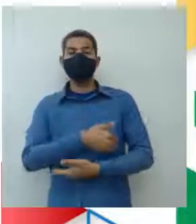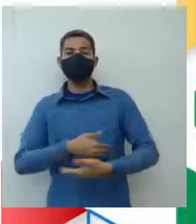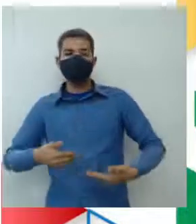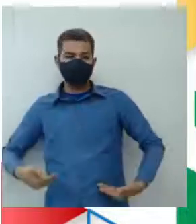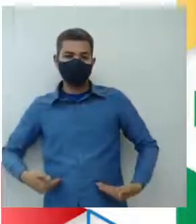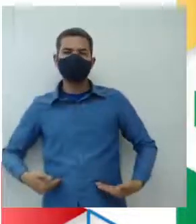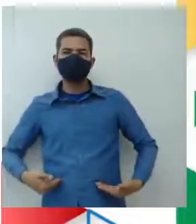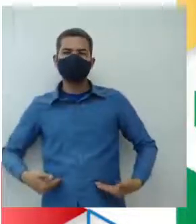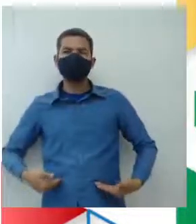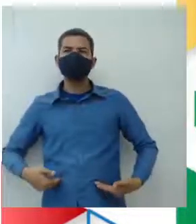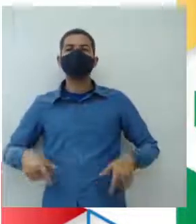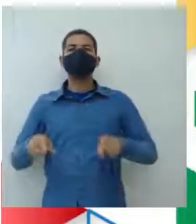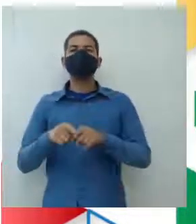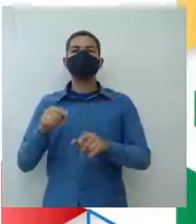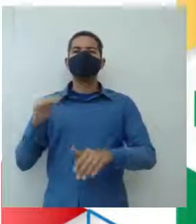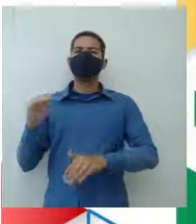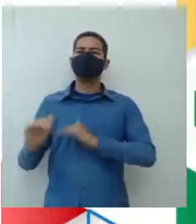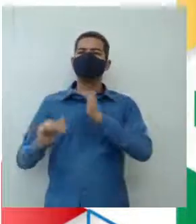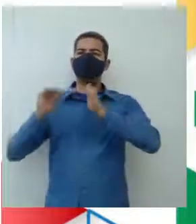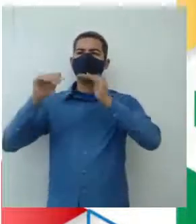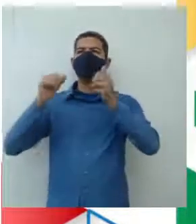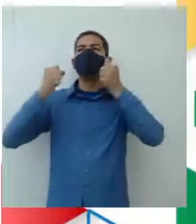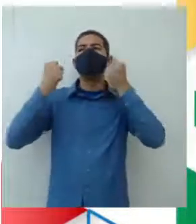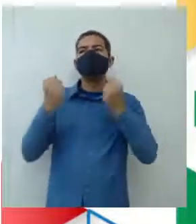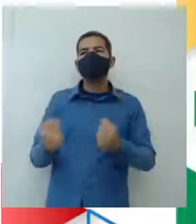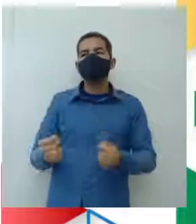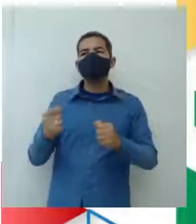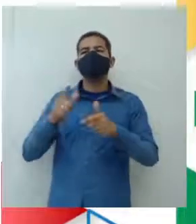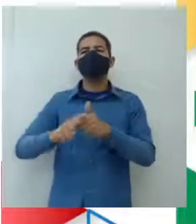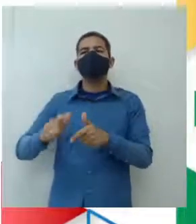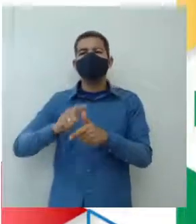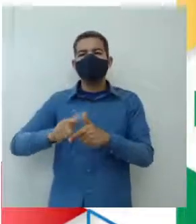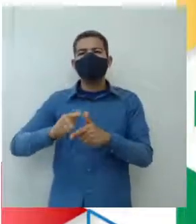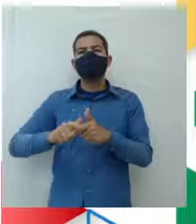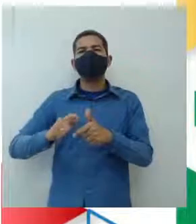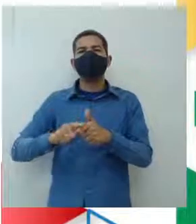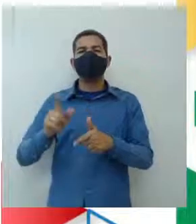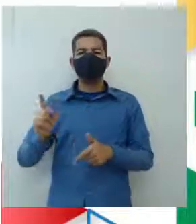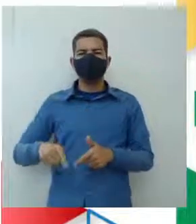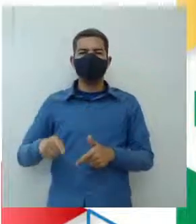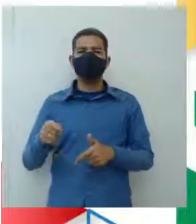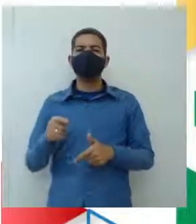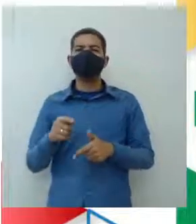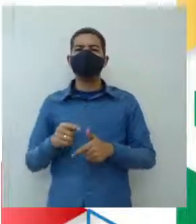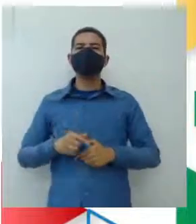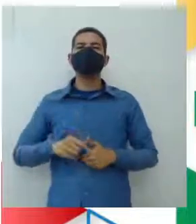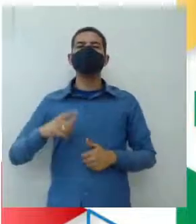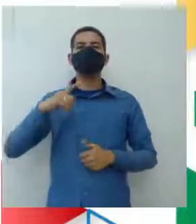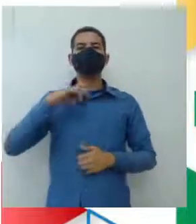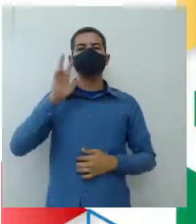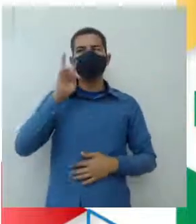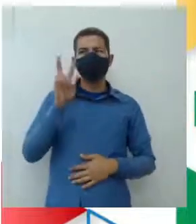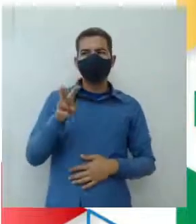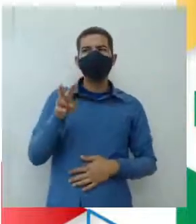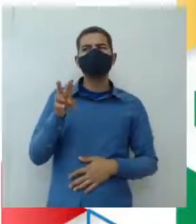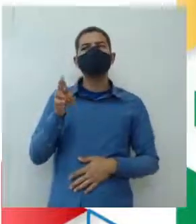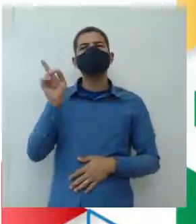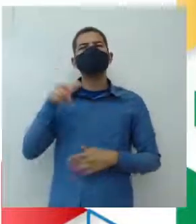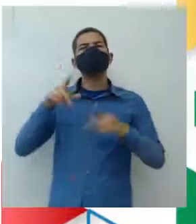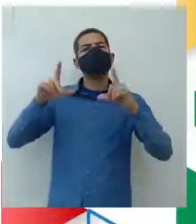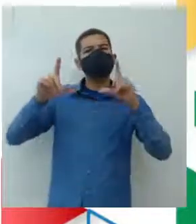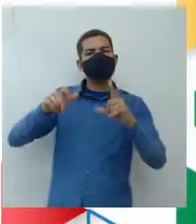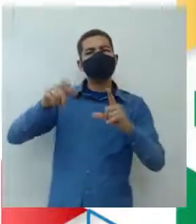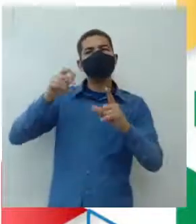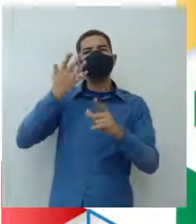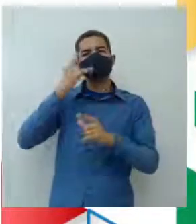com atraso no crescimento e no peso, que é menor que o normal. Então a gente vai ver aí a imagem dessa criança que está